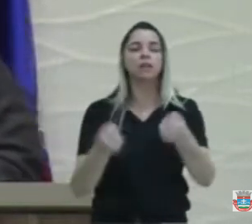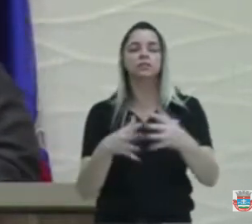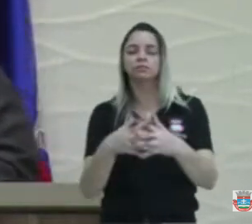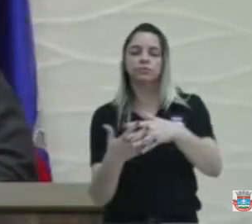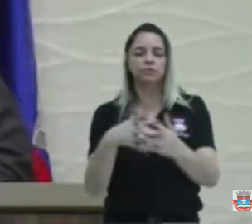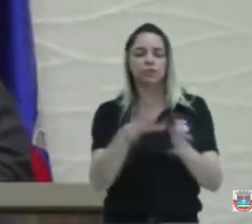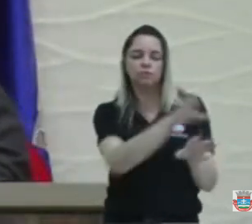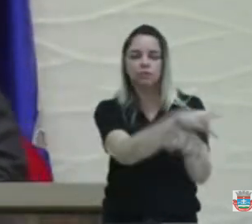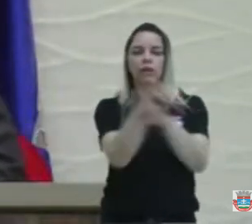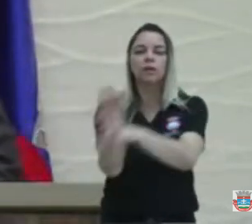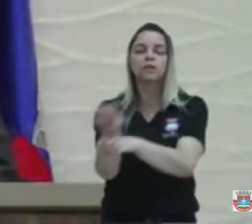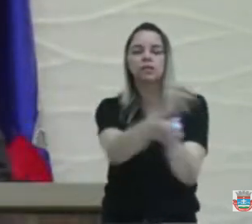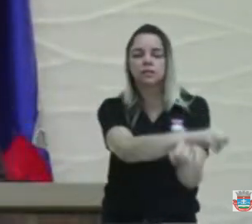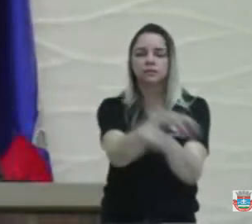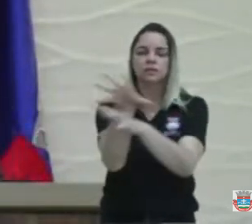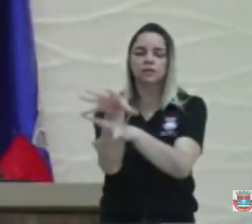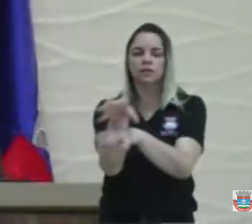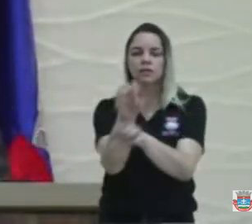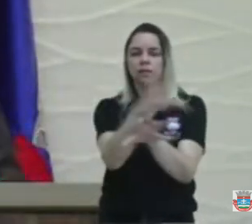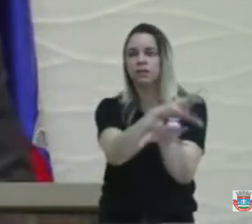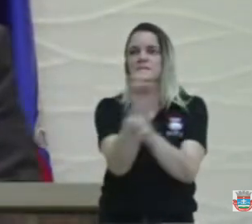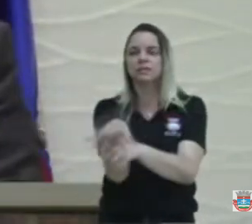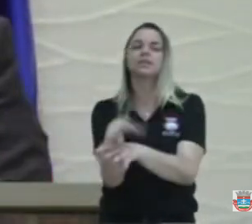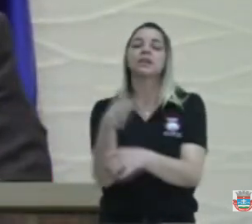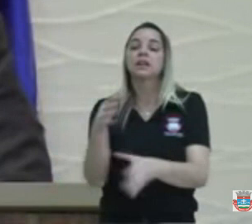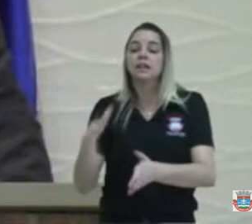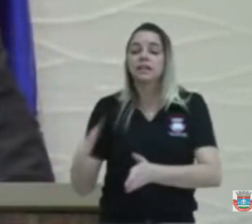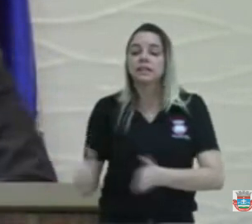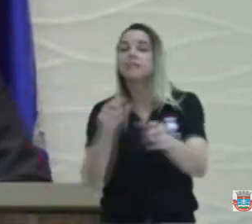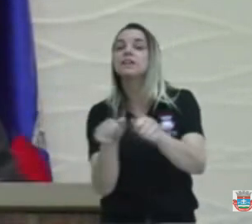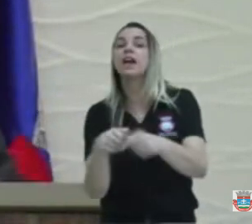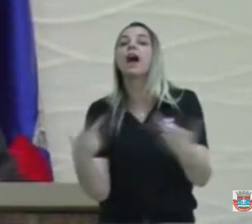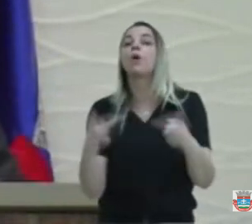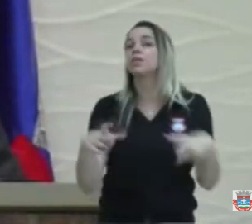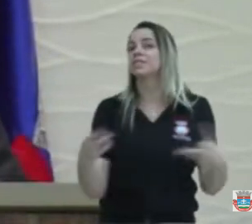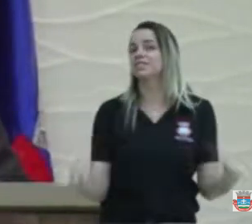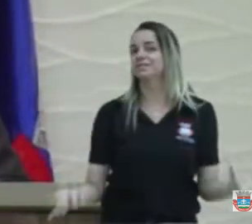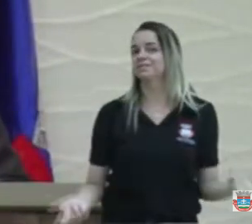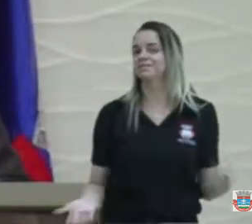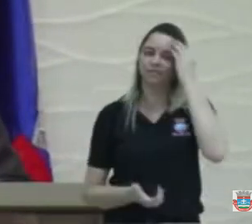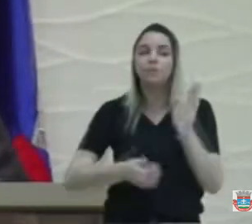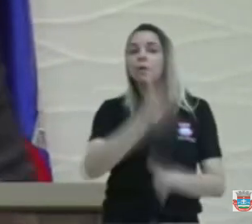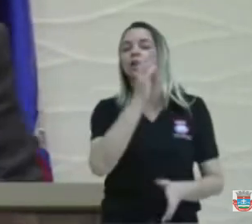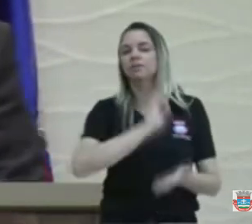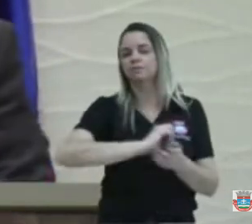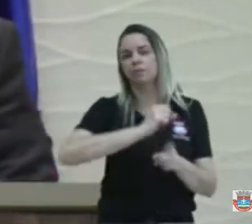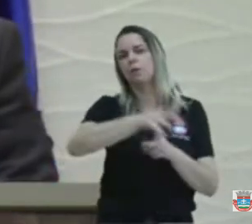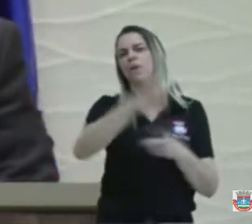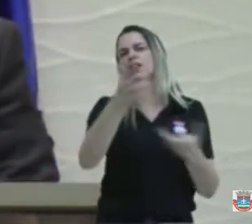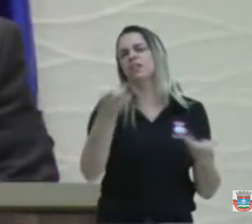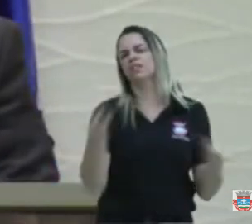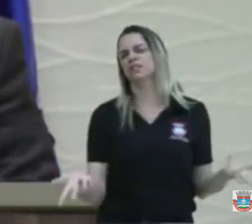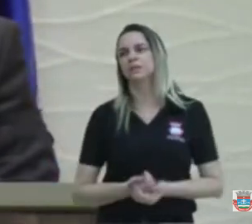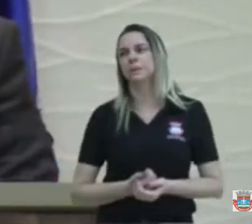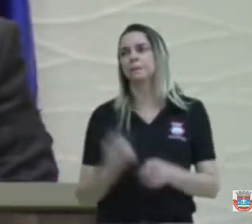período eleitoral o município contratou para fazer as estradas? Foram embora? Porque os vereadores, ou o